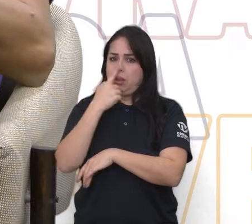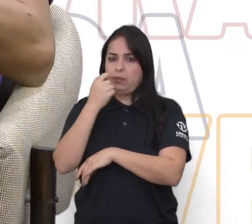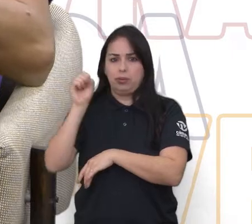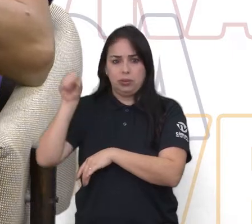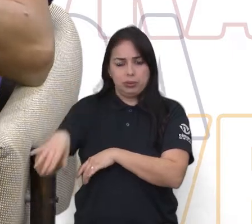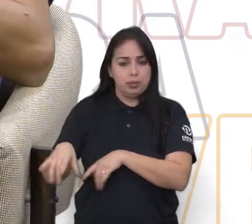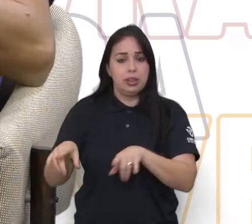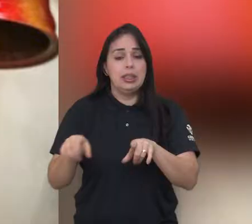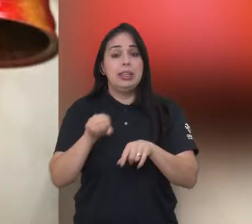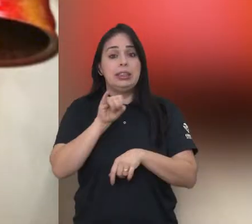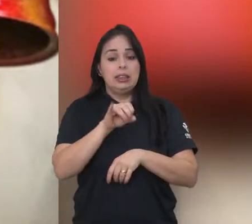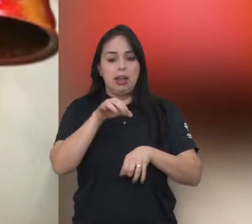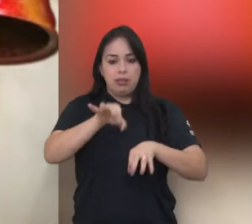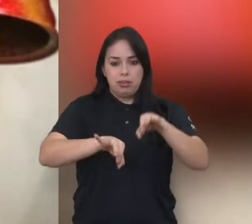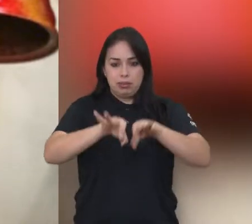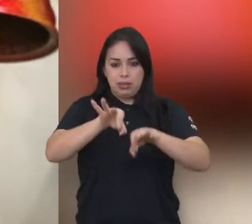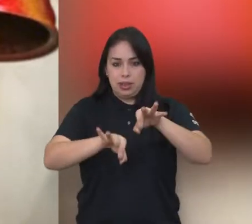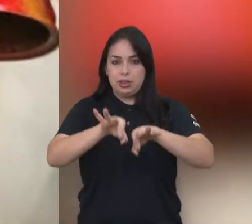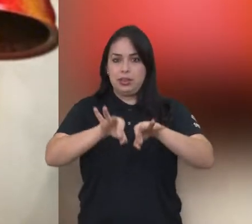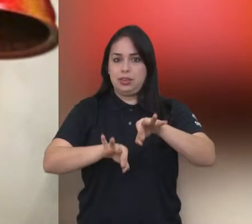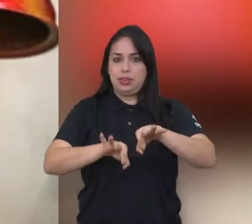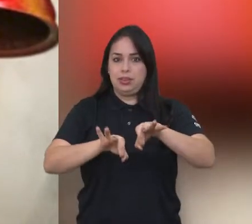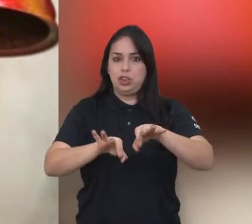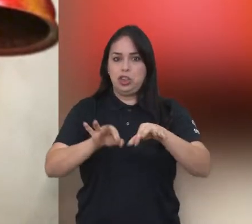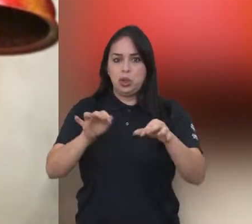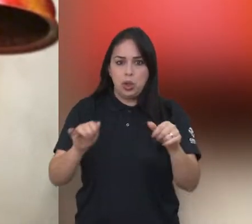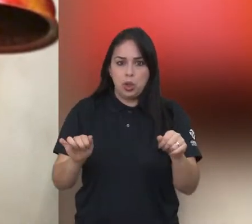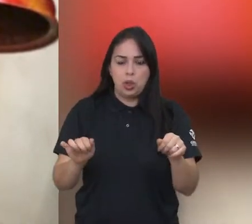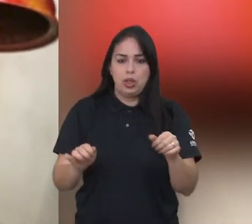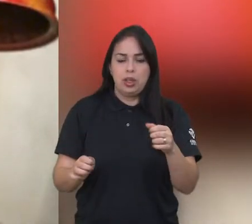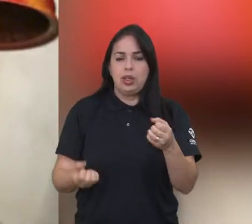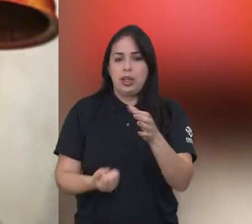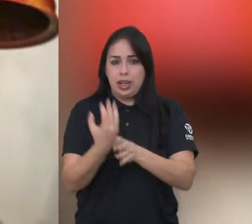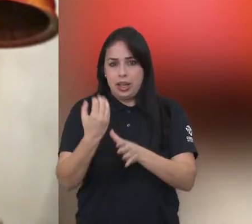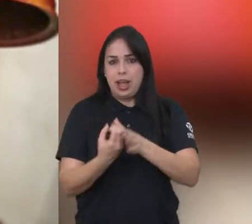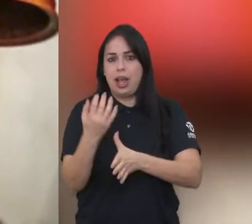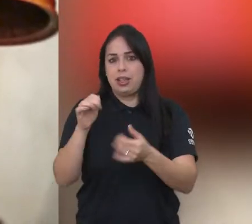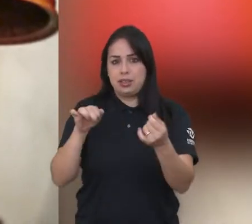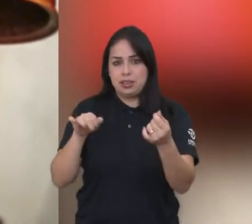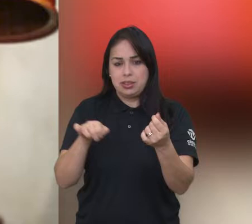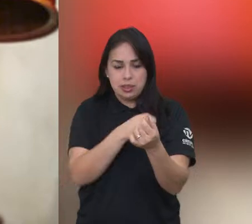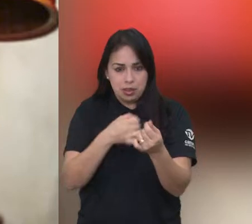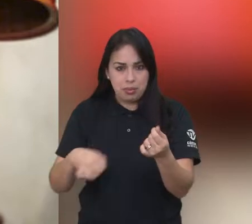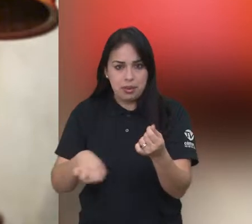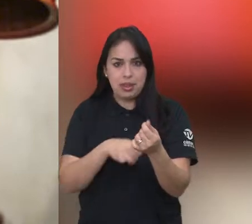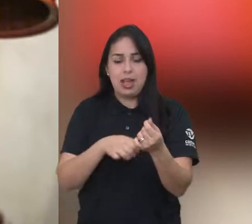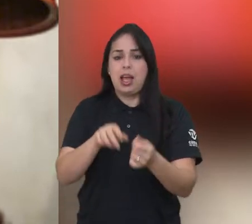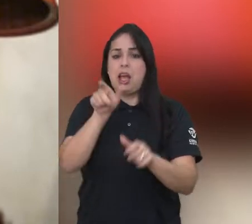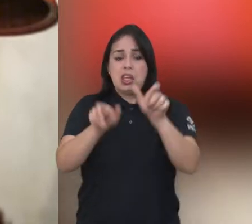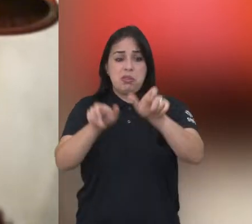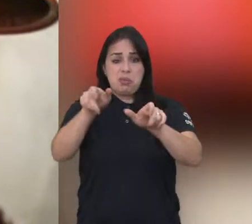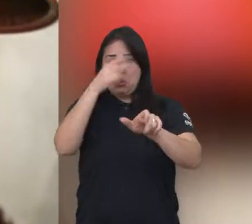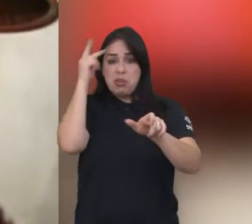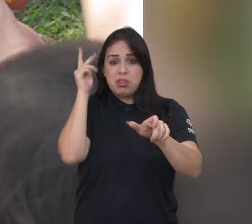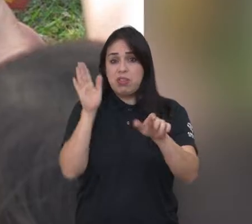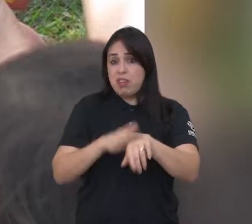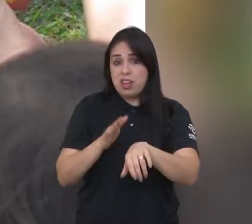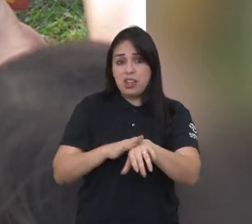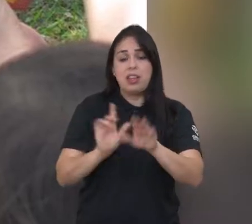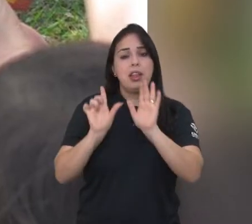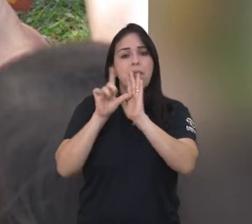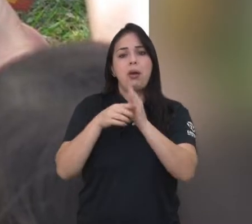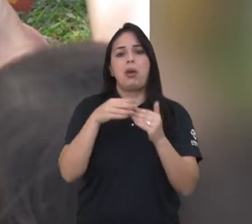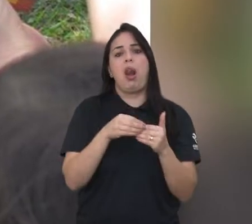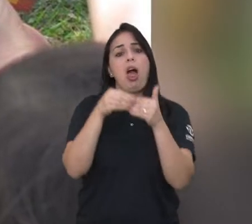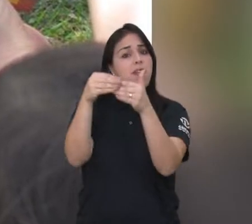as oficinas são pontuais de construção de instrumentos musicais, as pessoas constroem os instrumentos e já levam para casa. Já